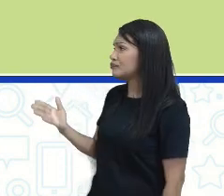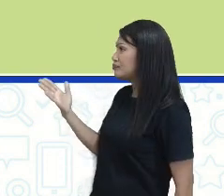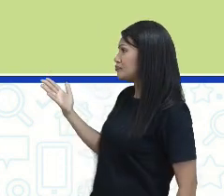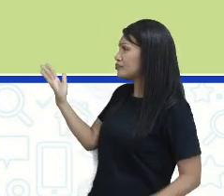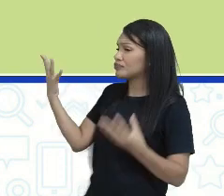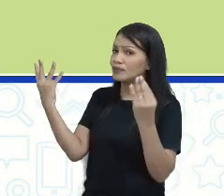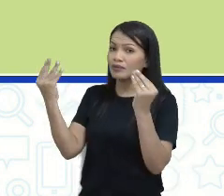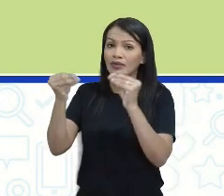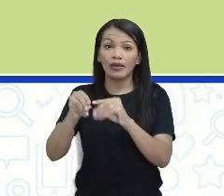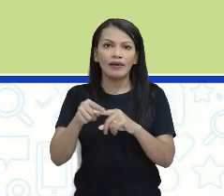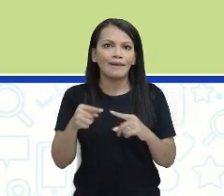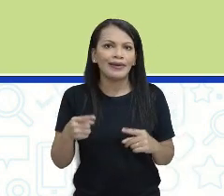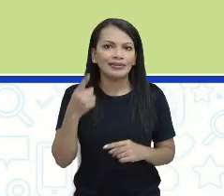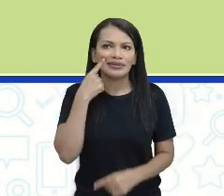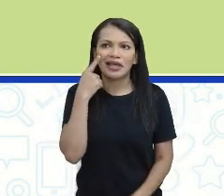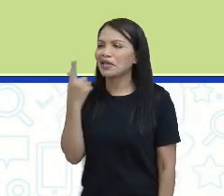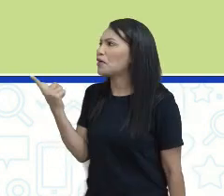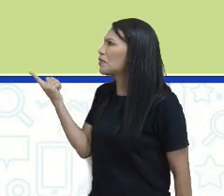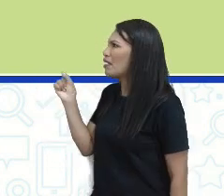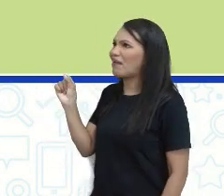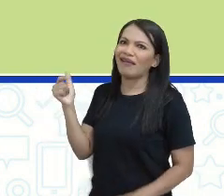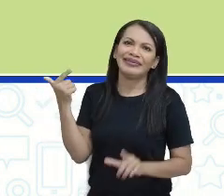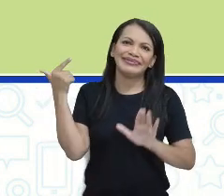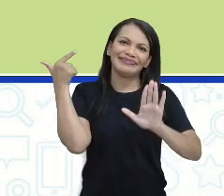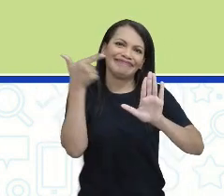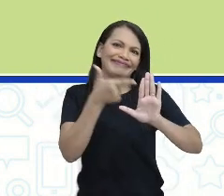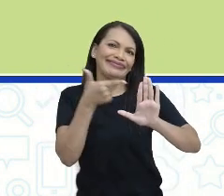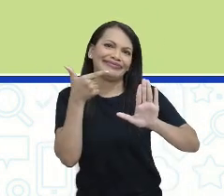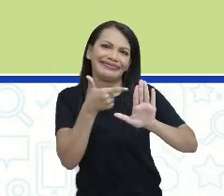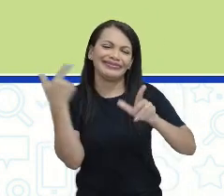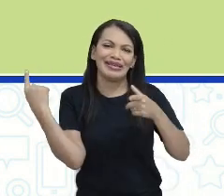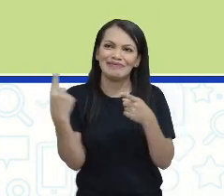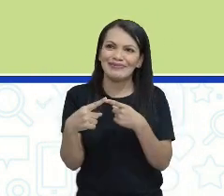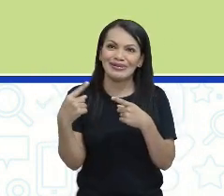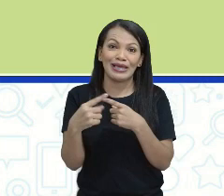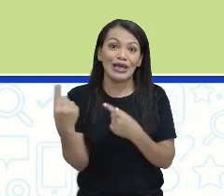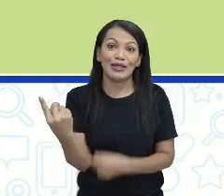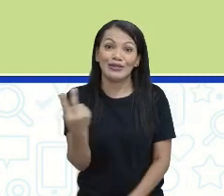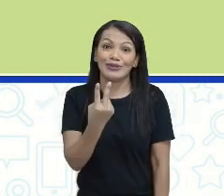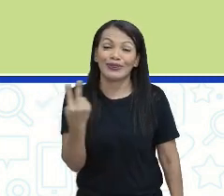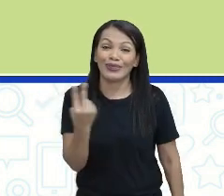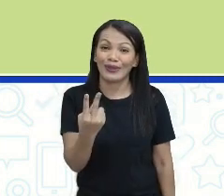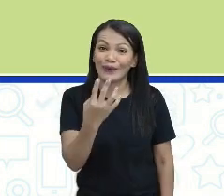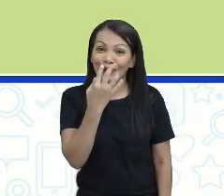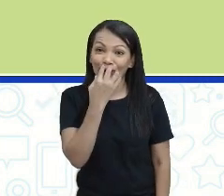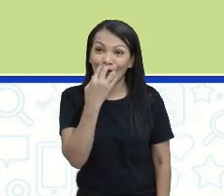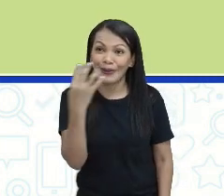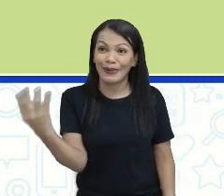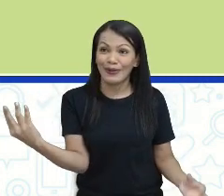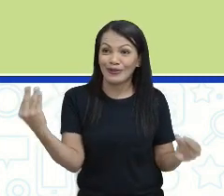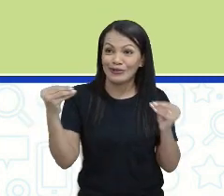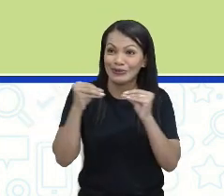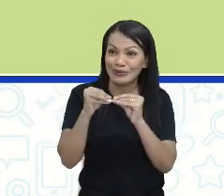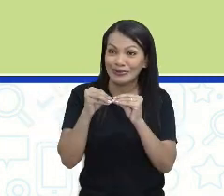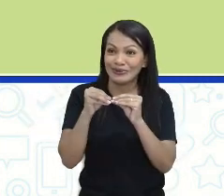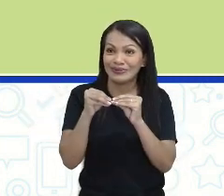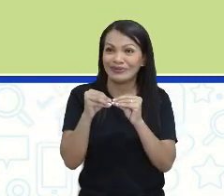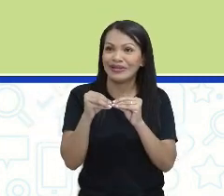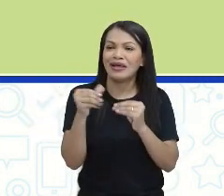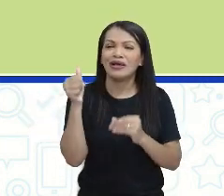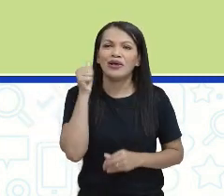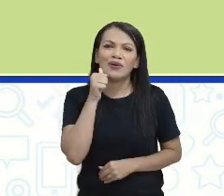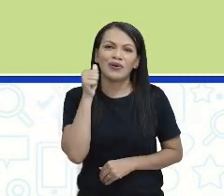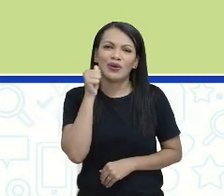o intuito de contestar, ironizar, criticar ou fazer refletir. Por que uma recriação? Porque o autor